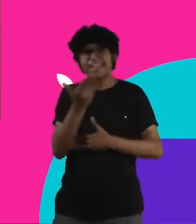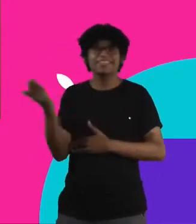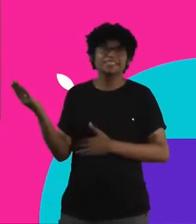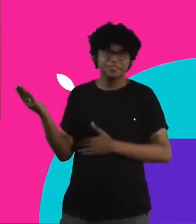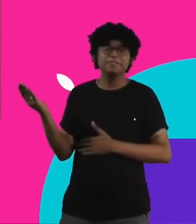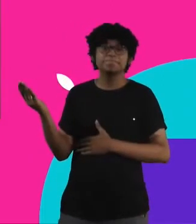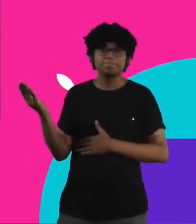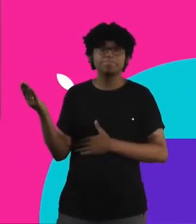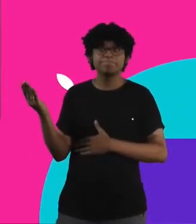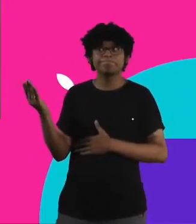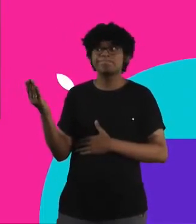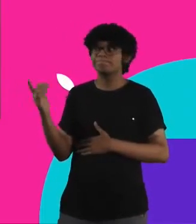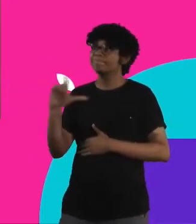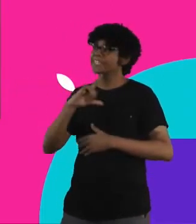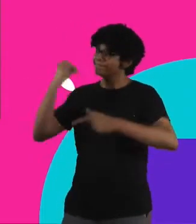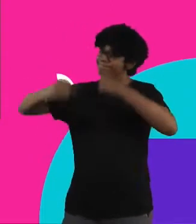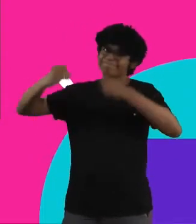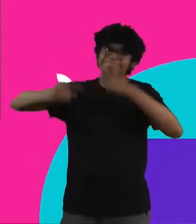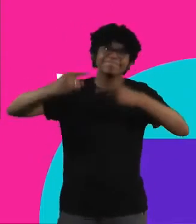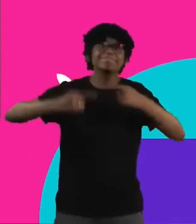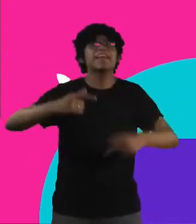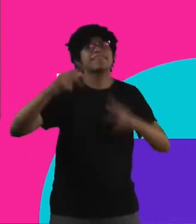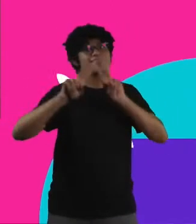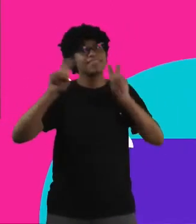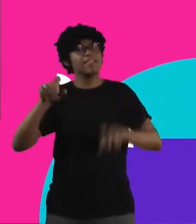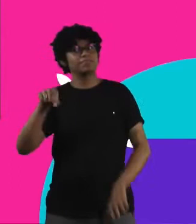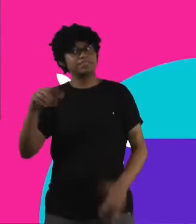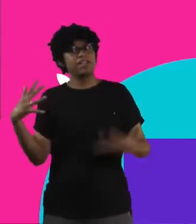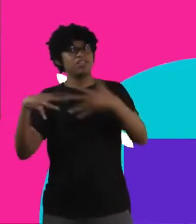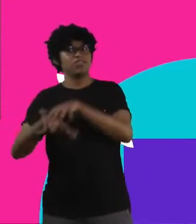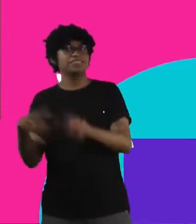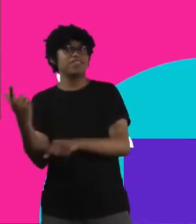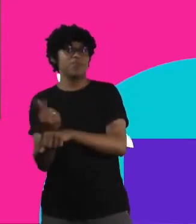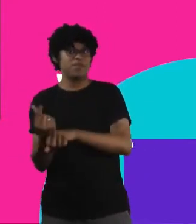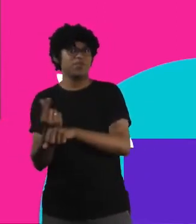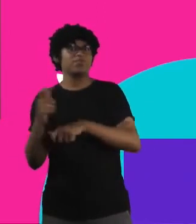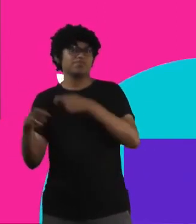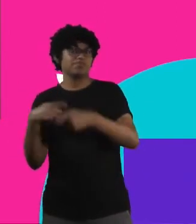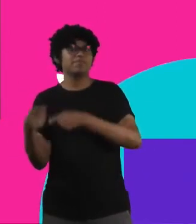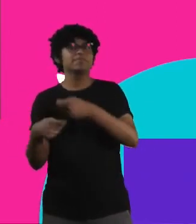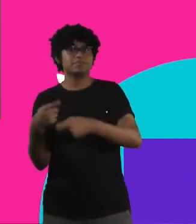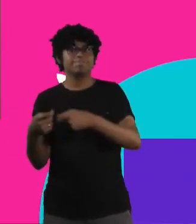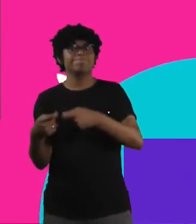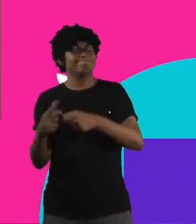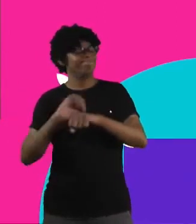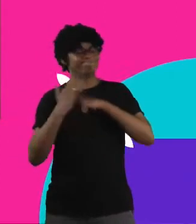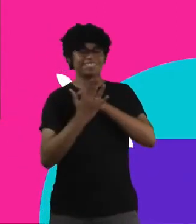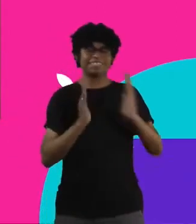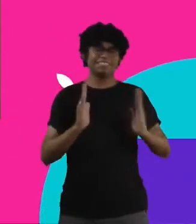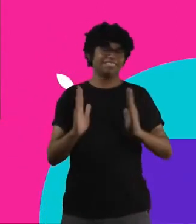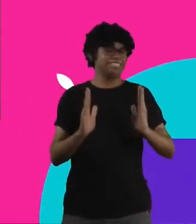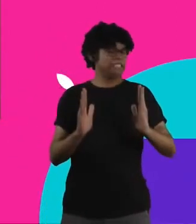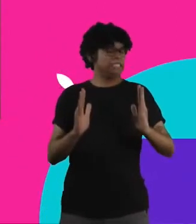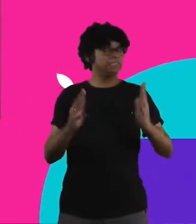A gente tem muita discussão para fazer nesse campo da inclusão econômica e financeira, né? E acho que essa pandemia, essa crise como